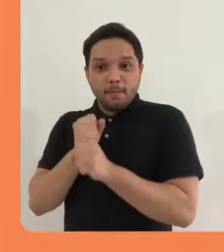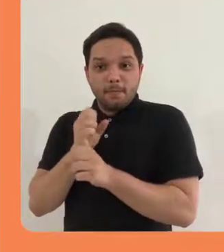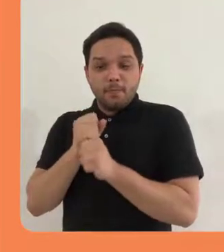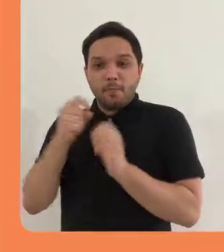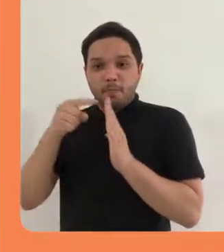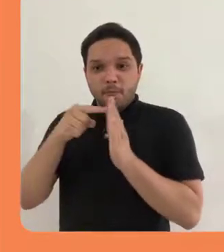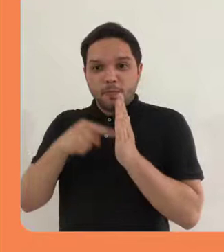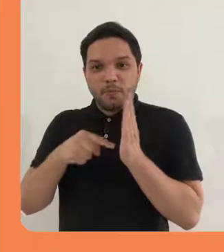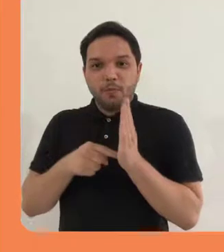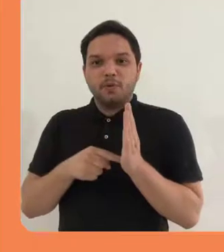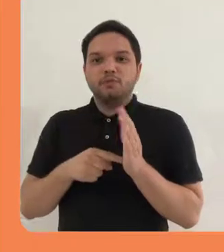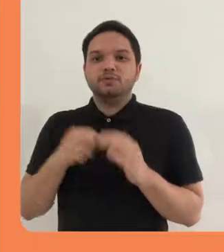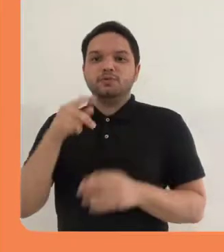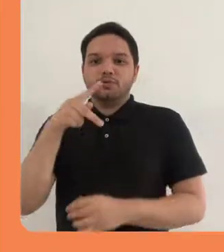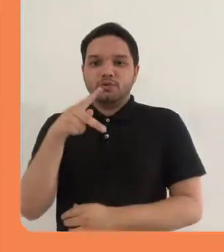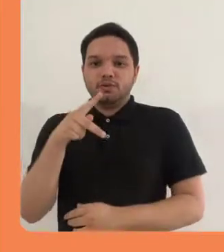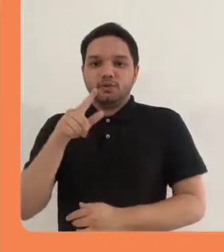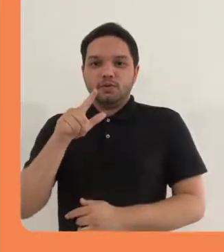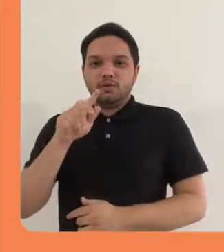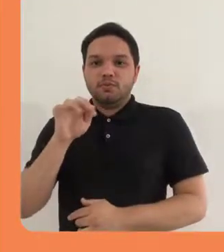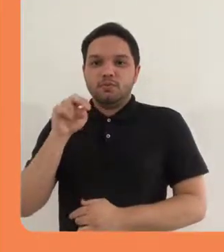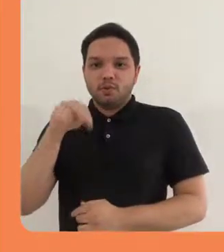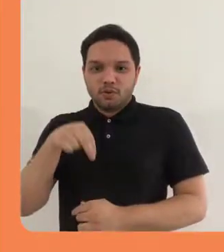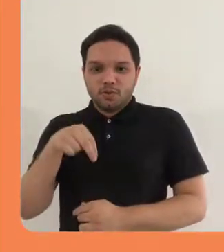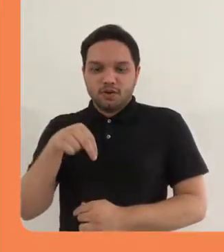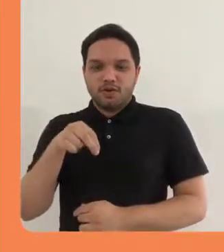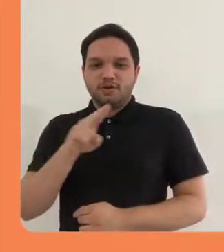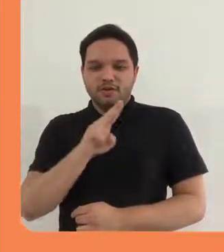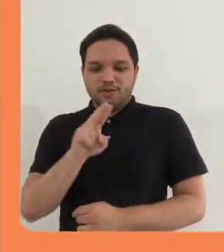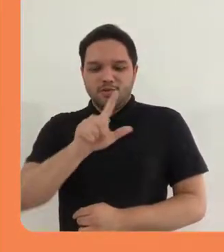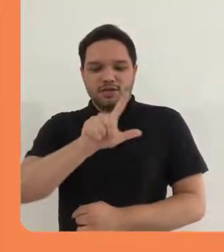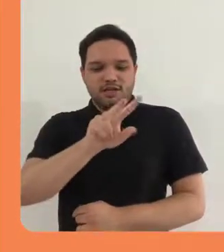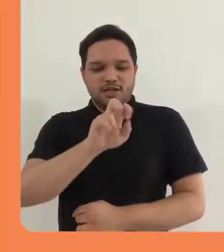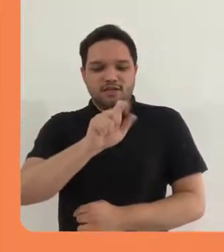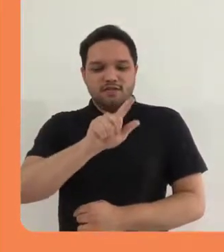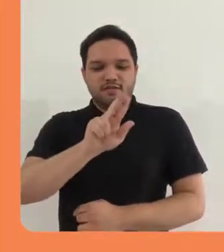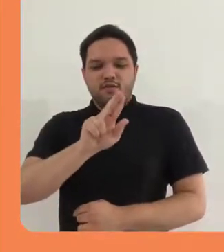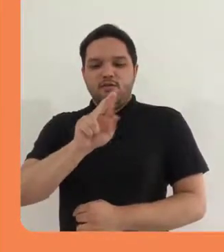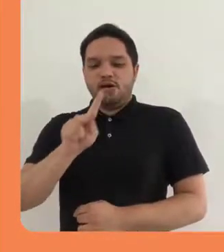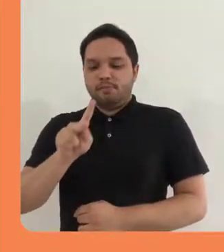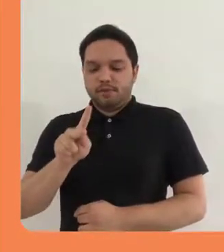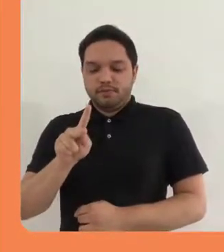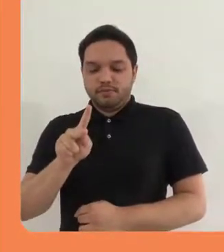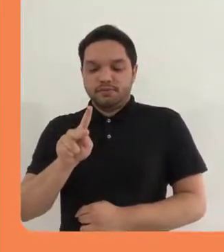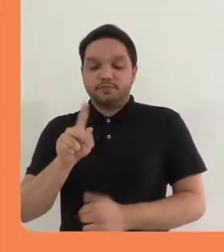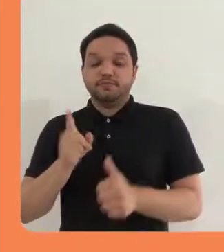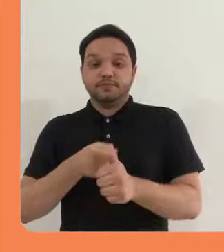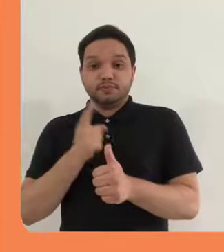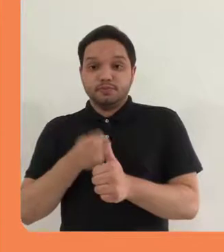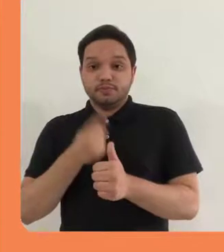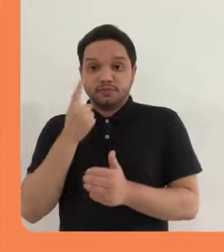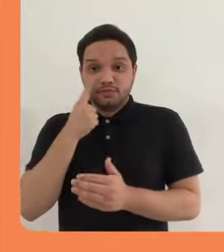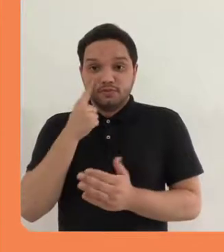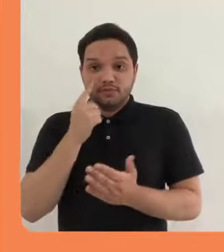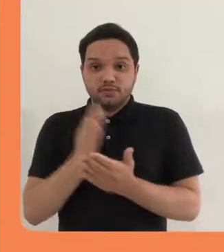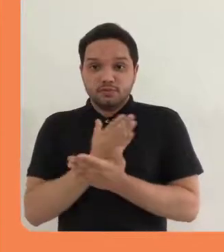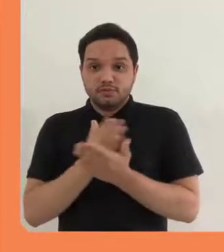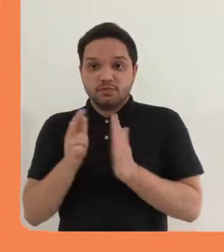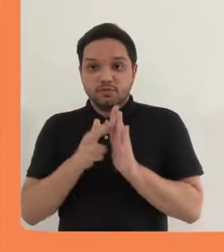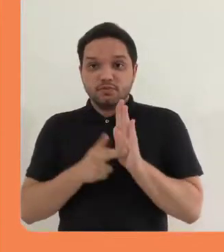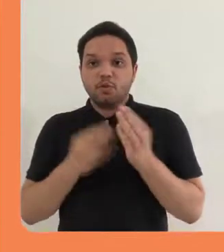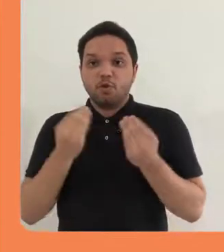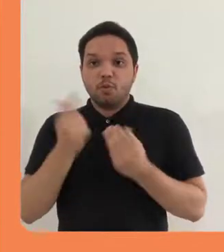Lá, nesse vídeo, vou mostrar como que a gente ganha experiência, pontos, no plugin